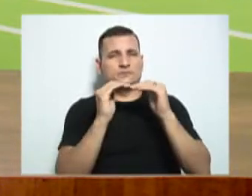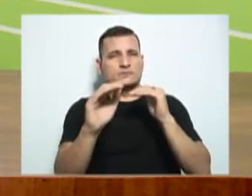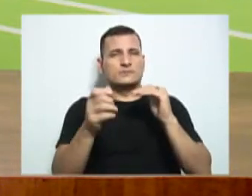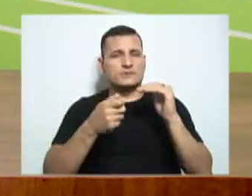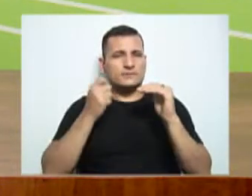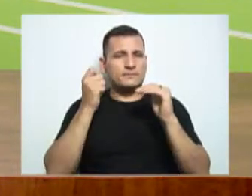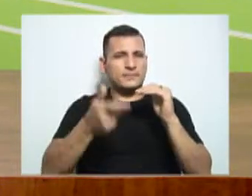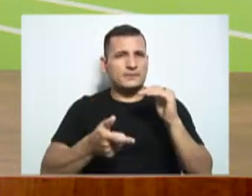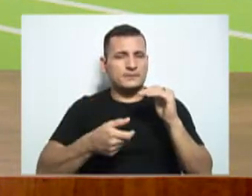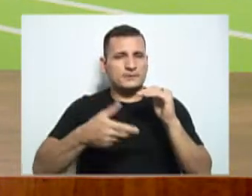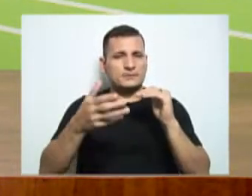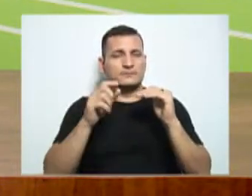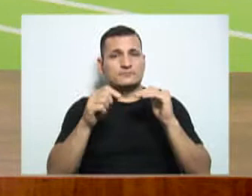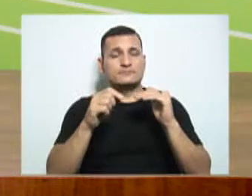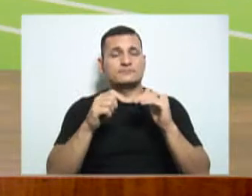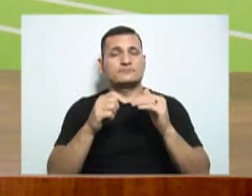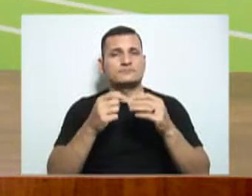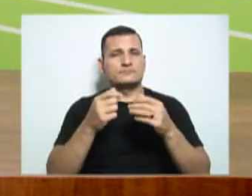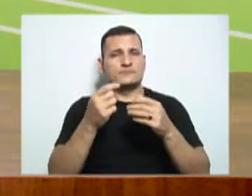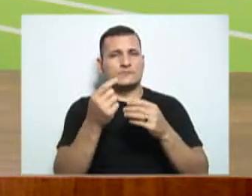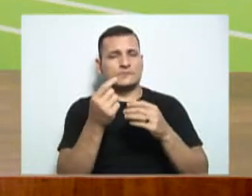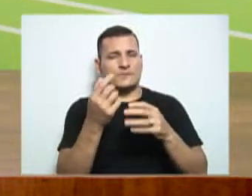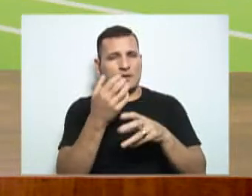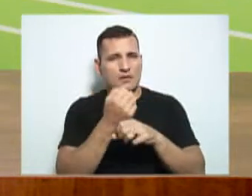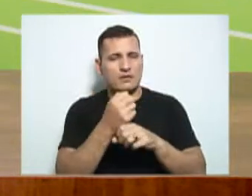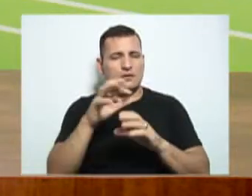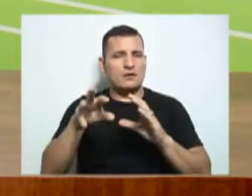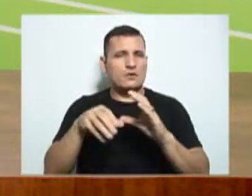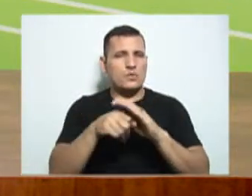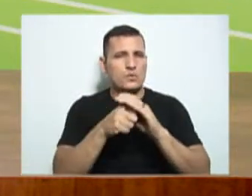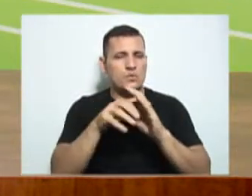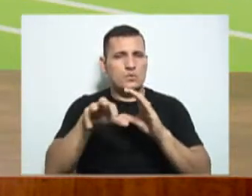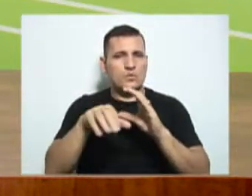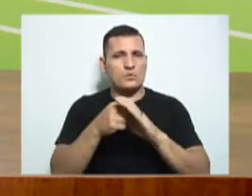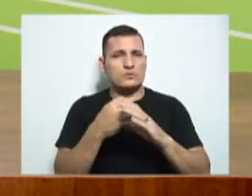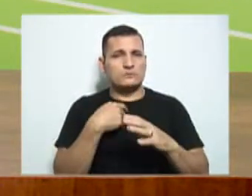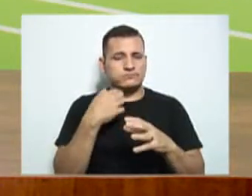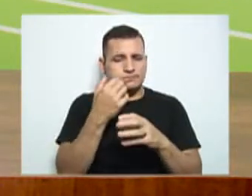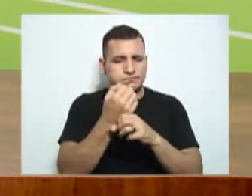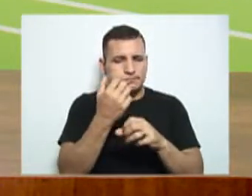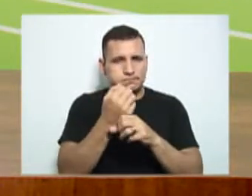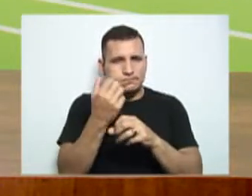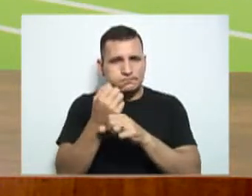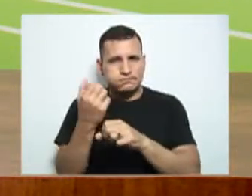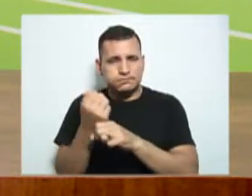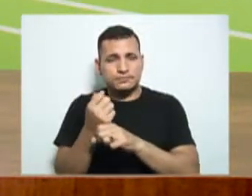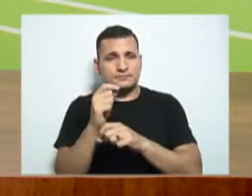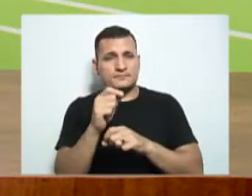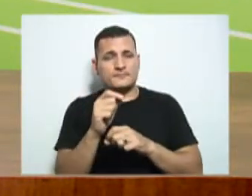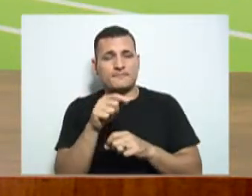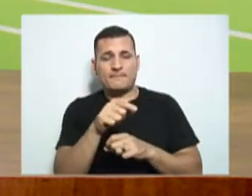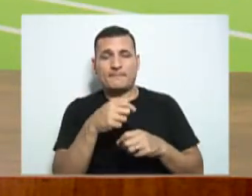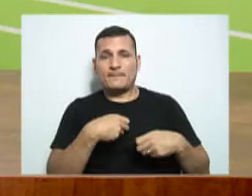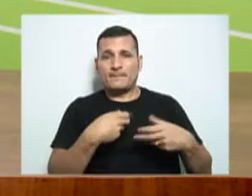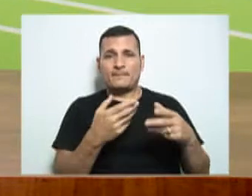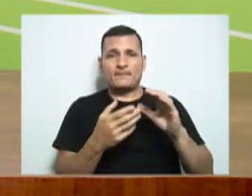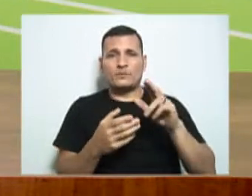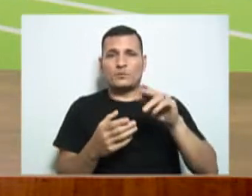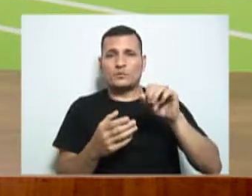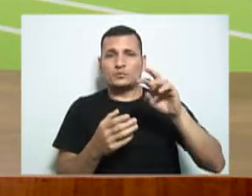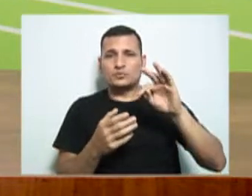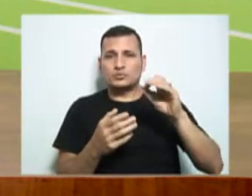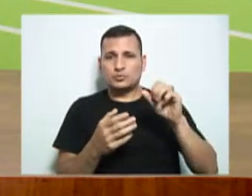No custeio por absorção, o que eu calculo? Lá nos custos vão entrar todos os